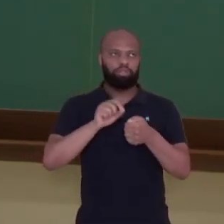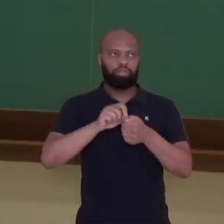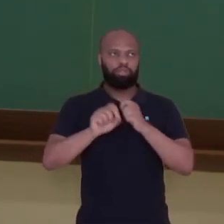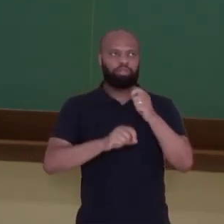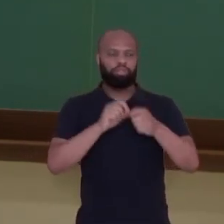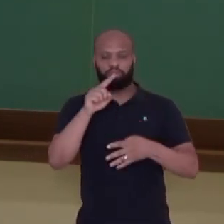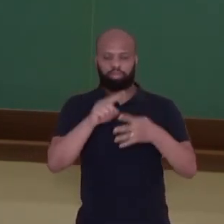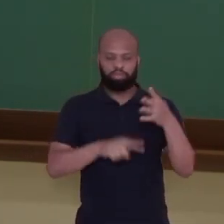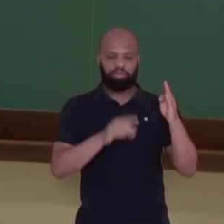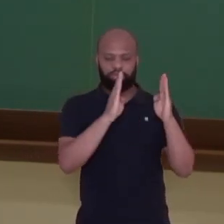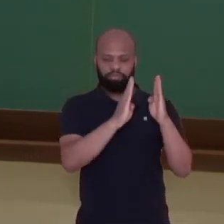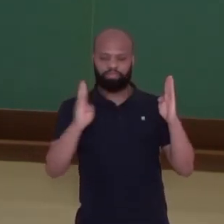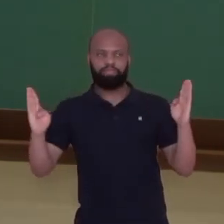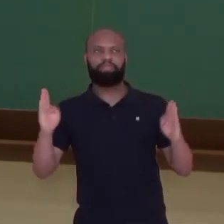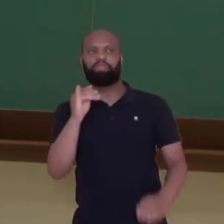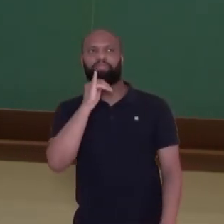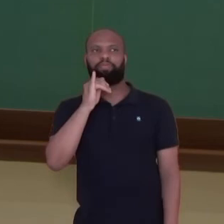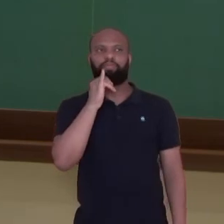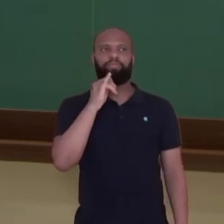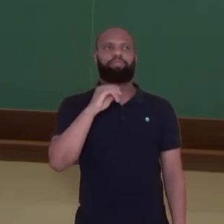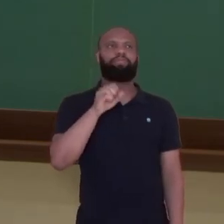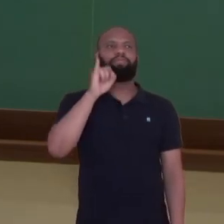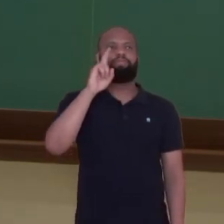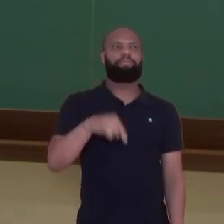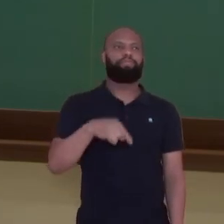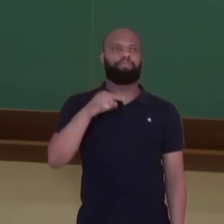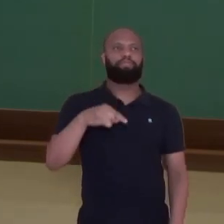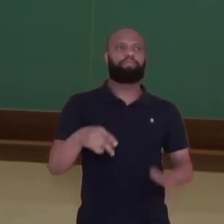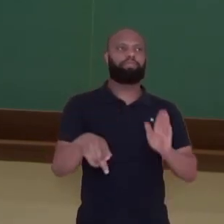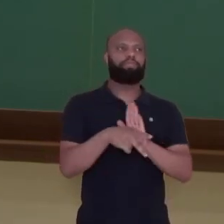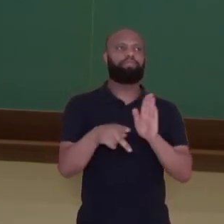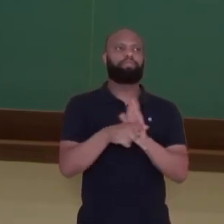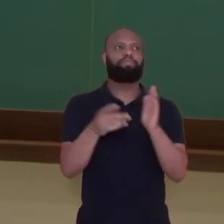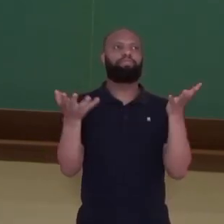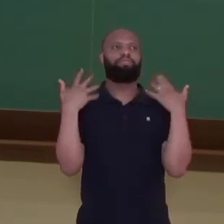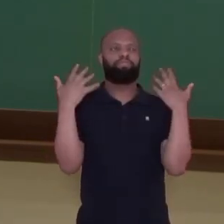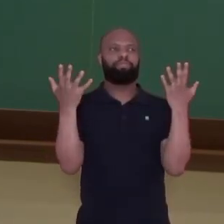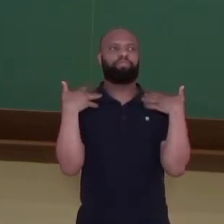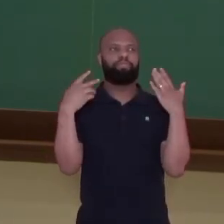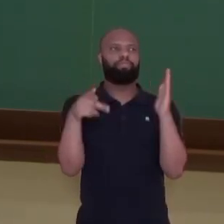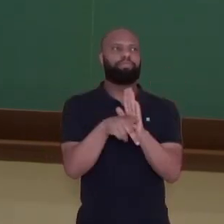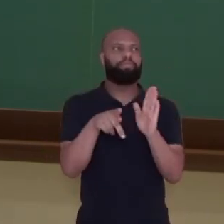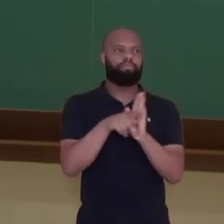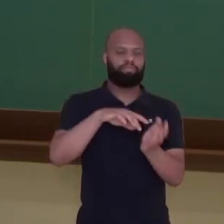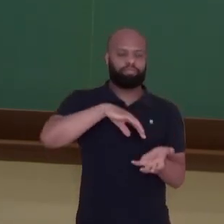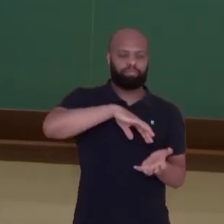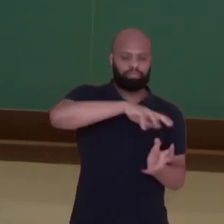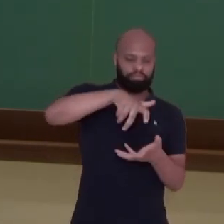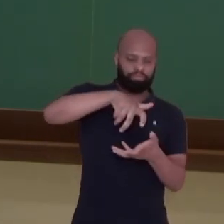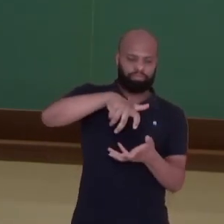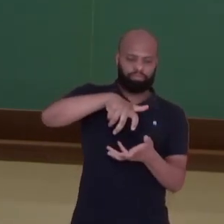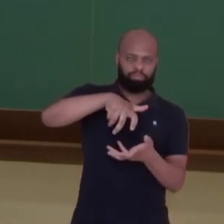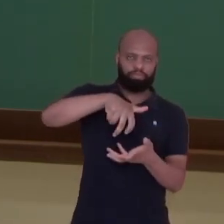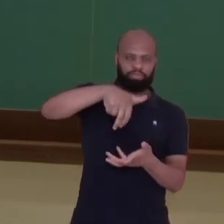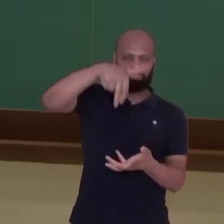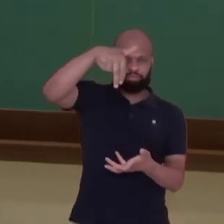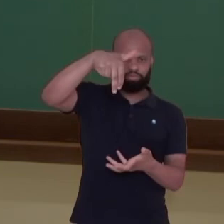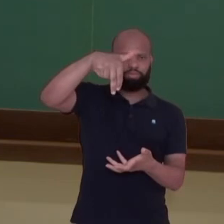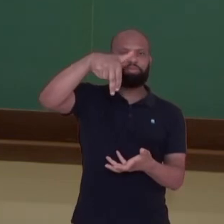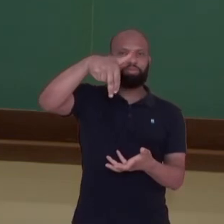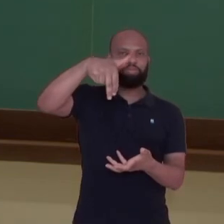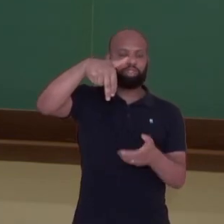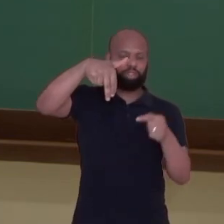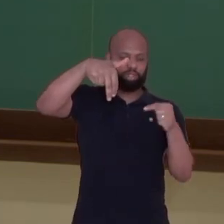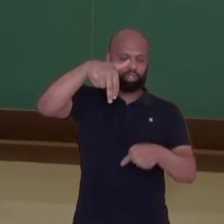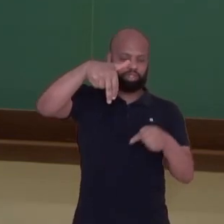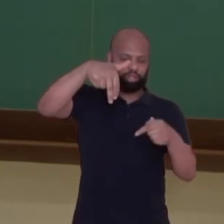4 estações. Por exemplo, se é verão no hemisfério norte, é inverno no hemisfério sul e